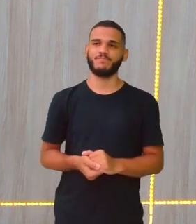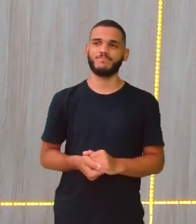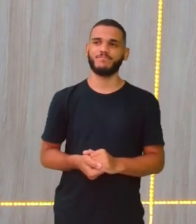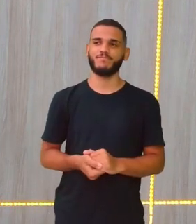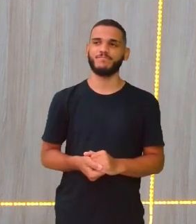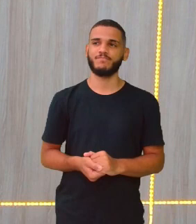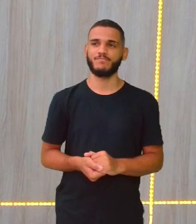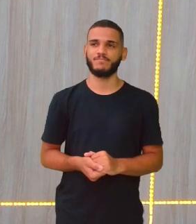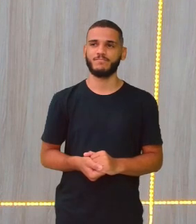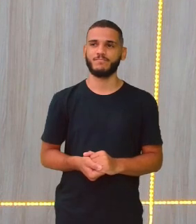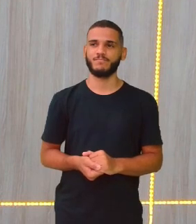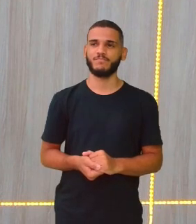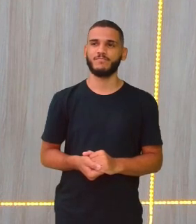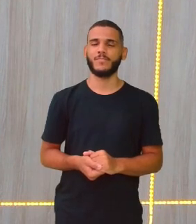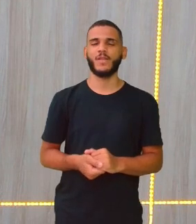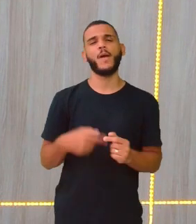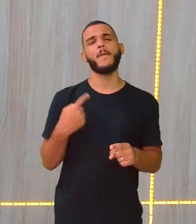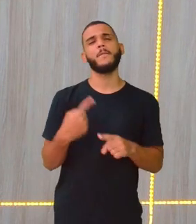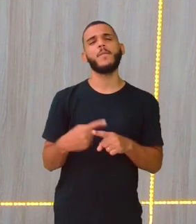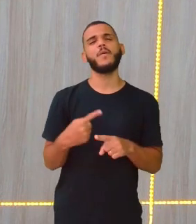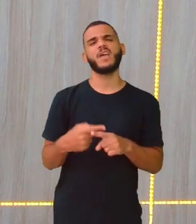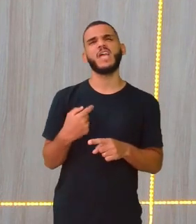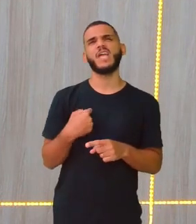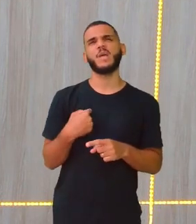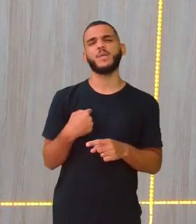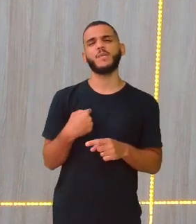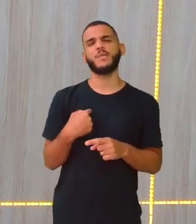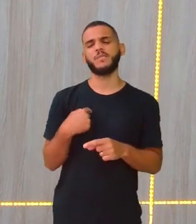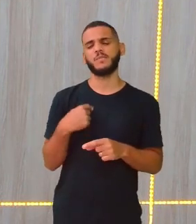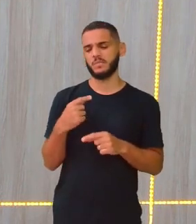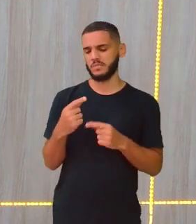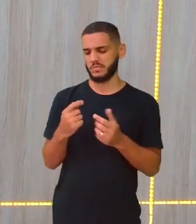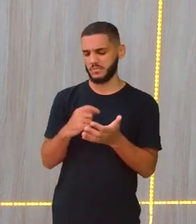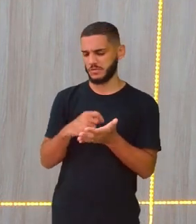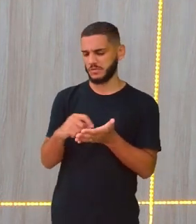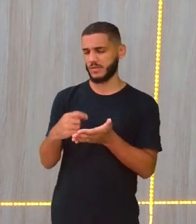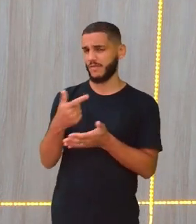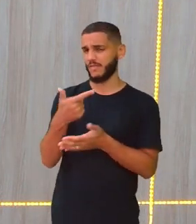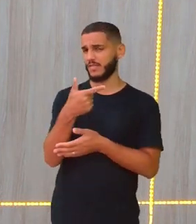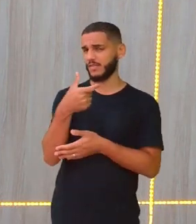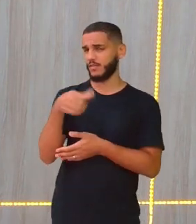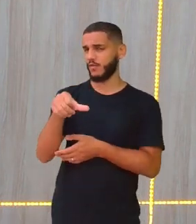o que está acontecendo aqui? Por que eu escrevi 29?